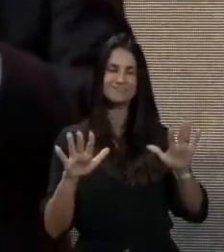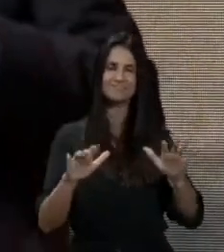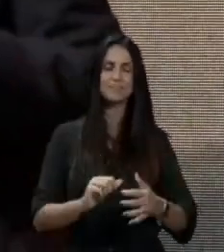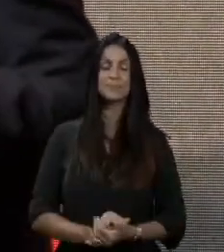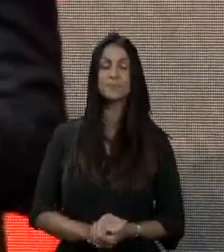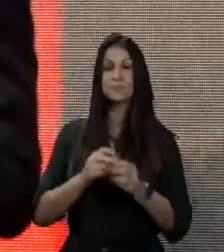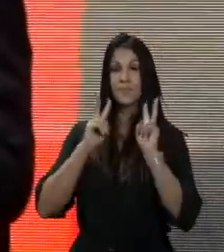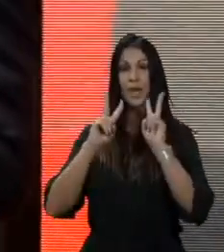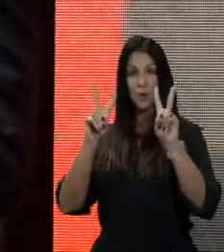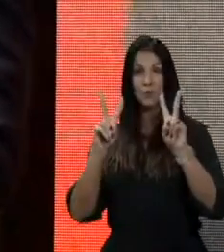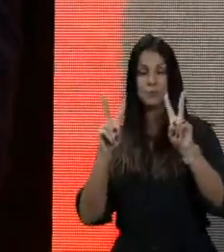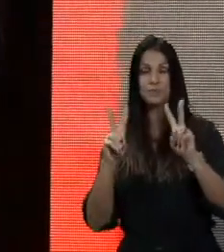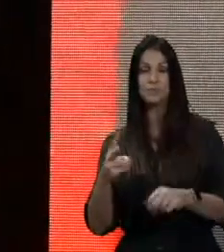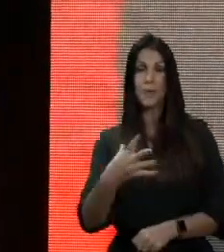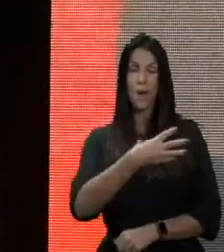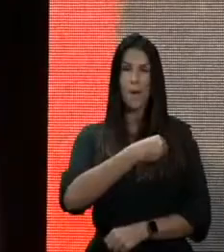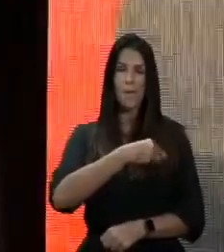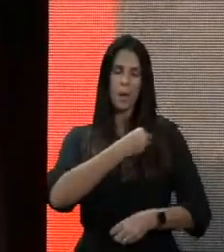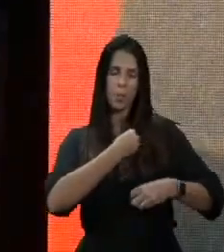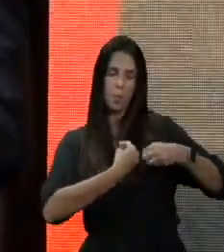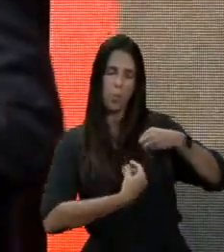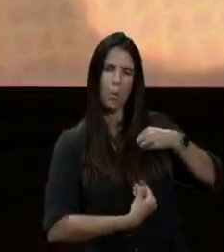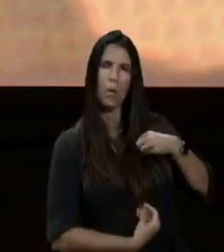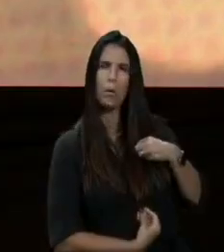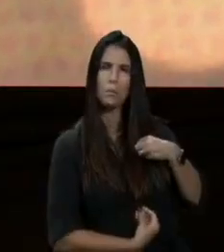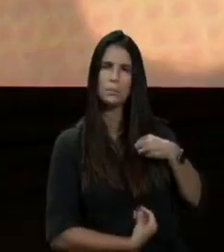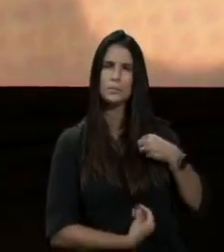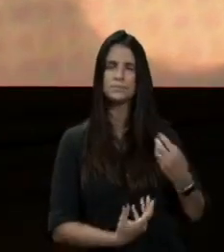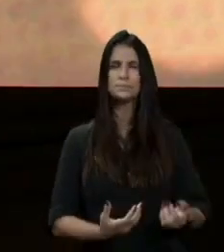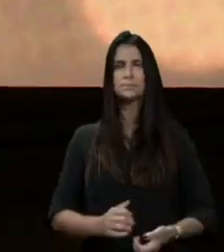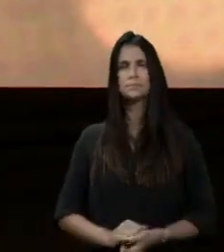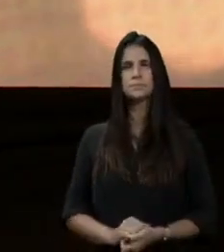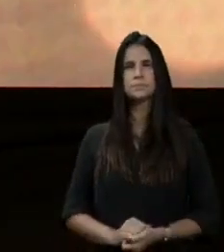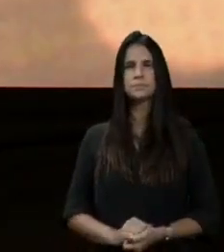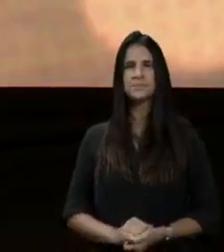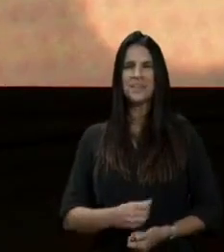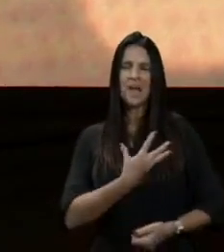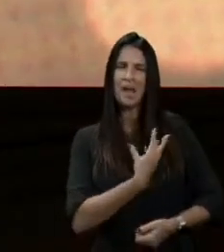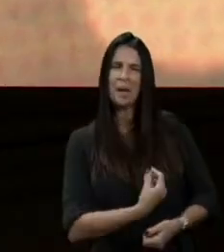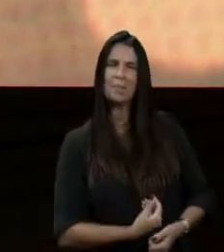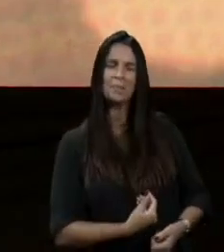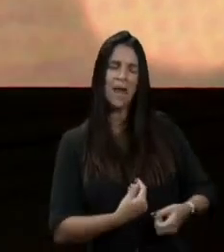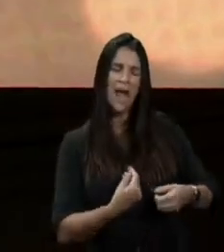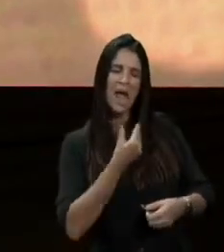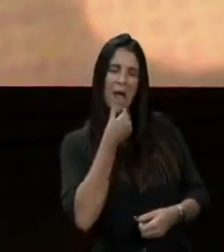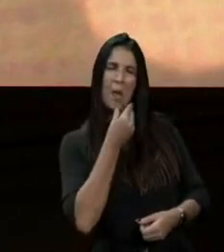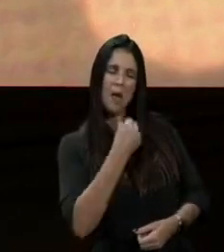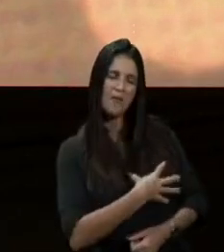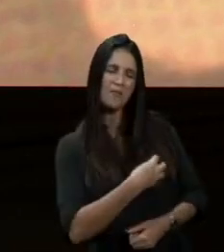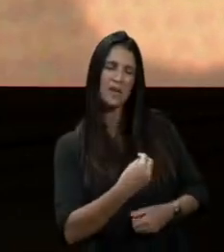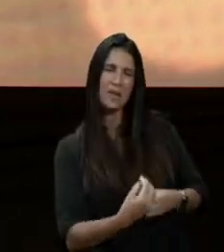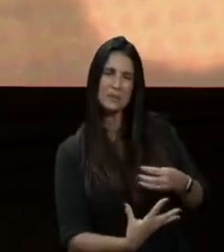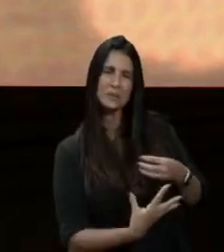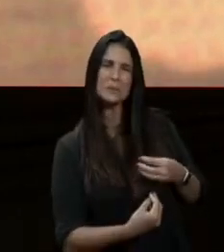de uma mulher com peito murcho na Etiópia Se não me engano o peito murcho e ela com peito assim na boca do molequinho